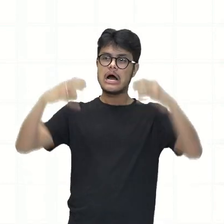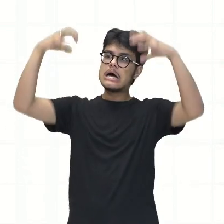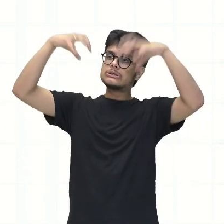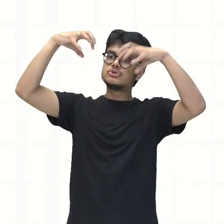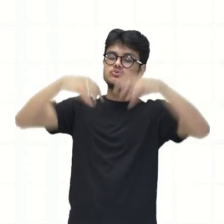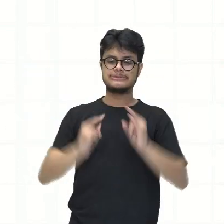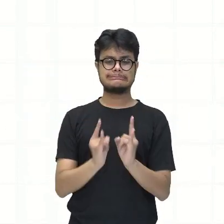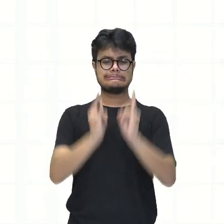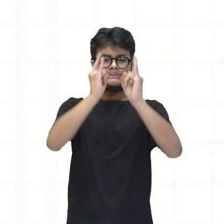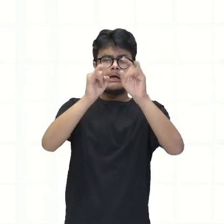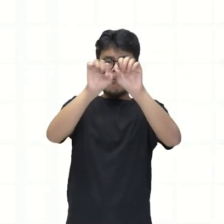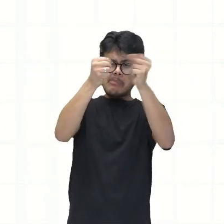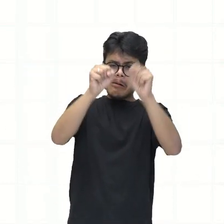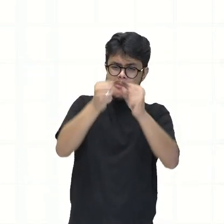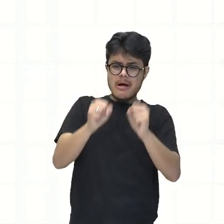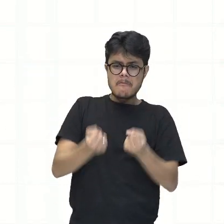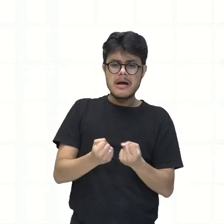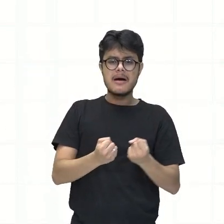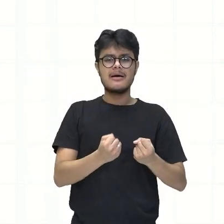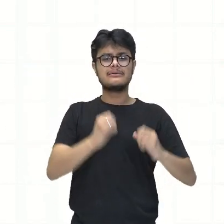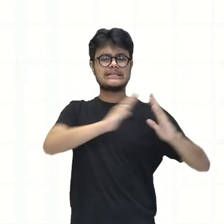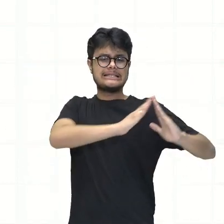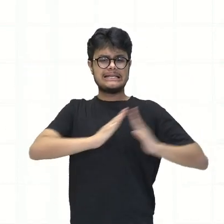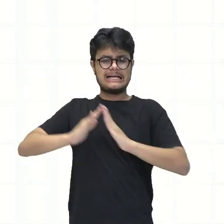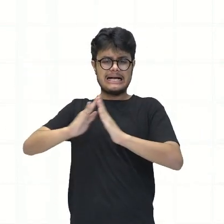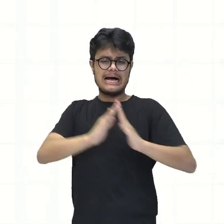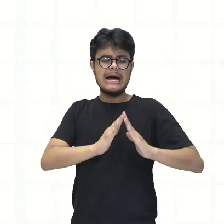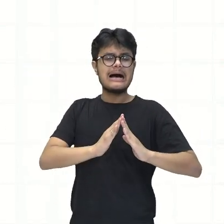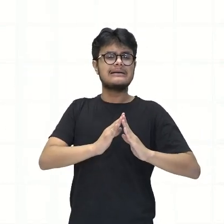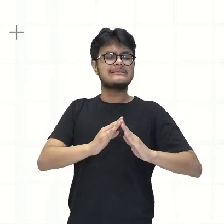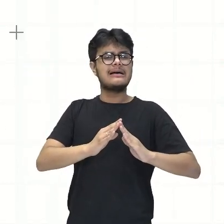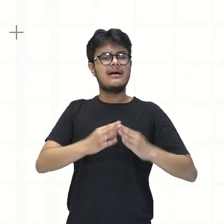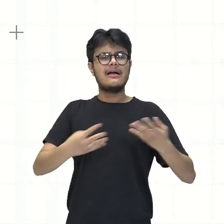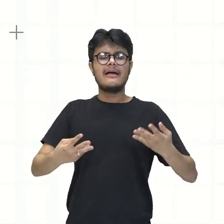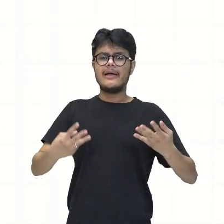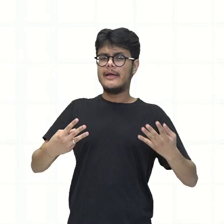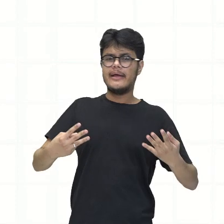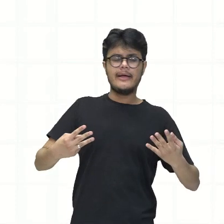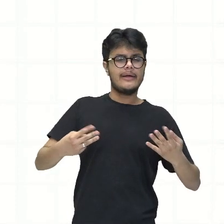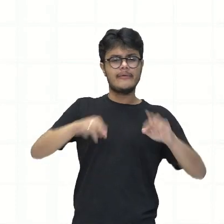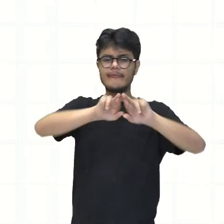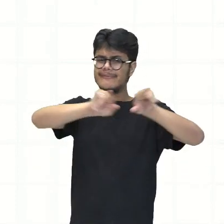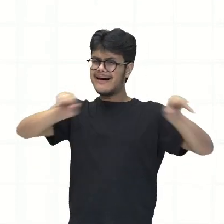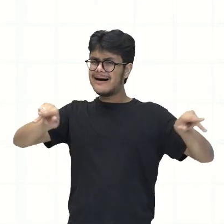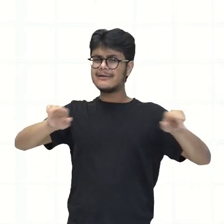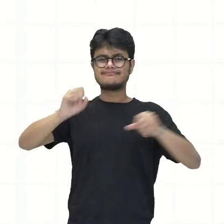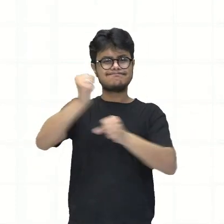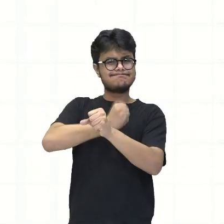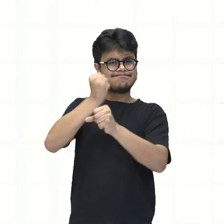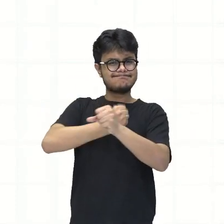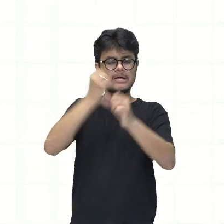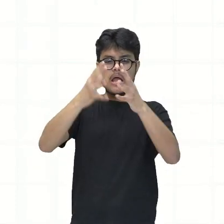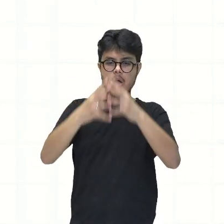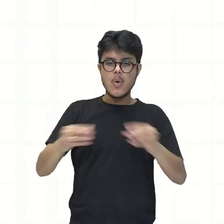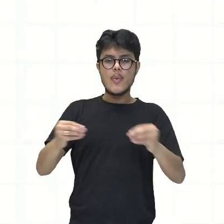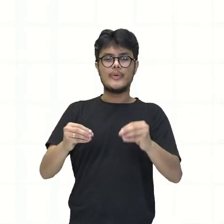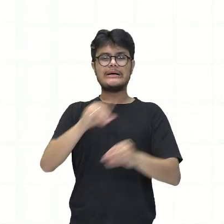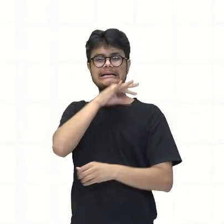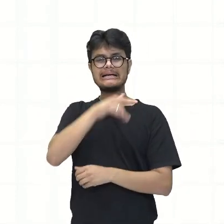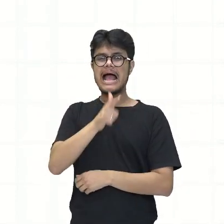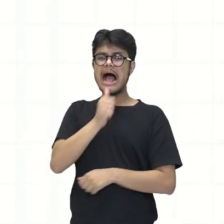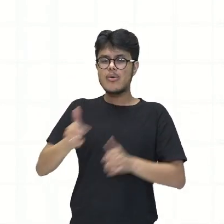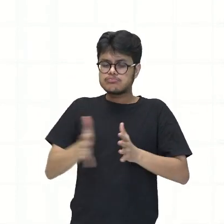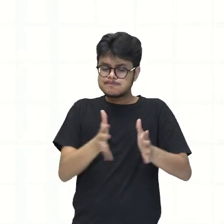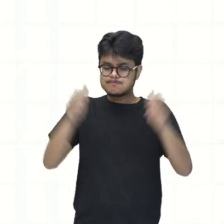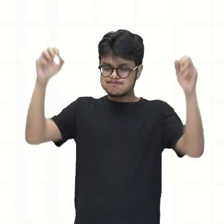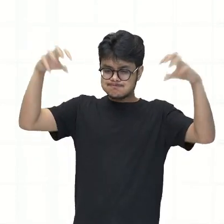deteriorização de edifícios, de monumentos históricos, prejudica os vegetais, prejudica os lagos,